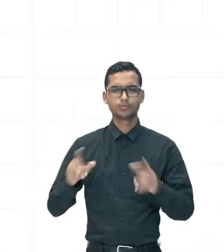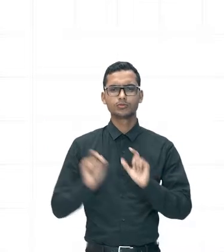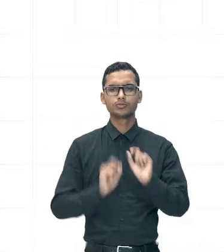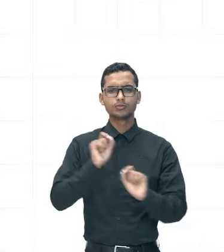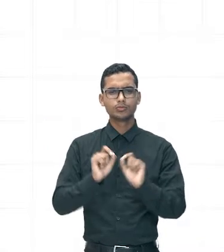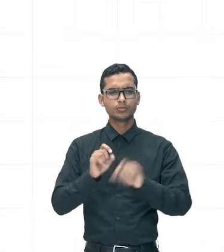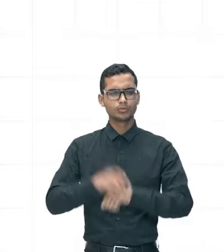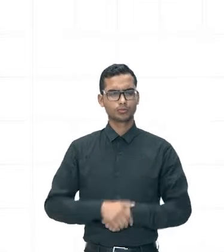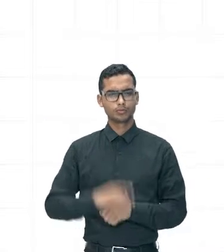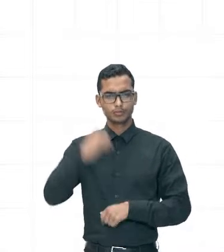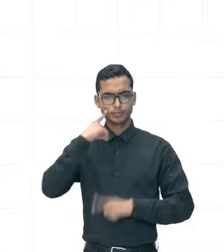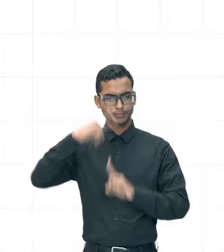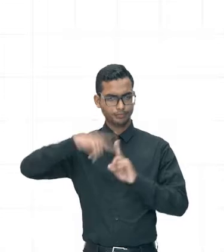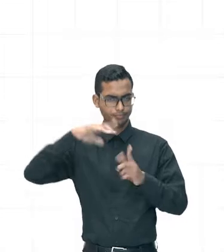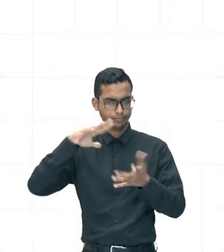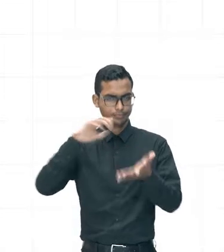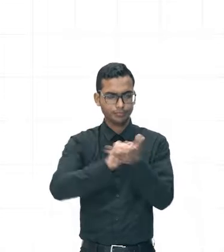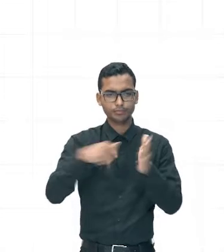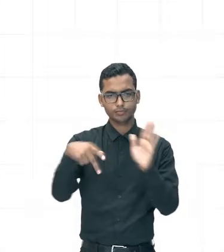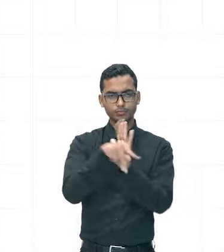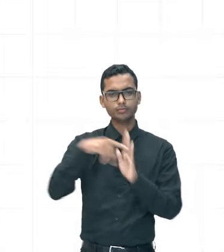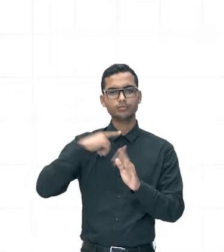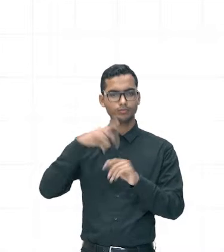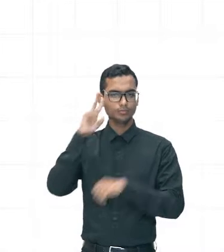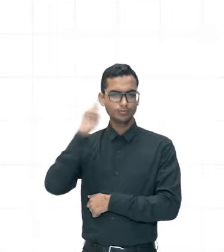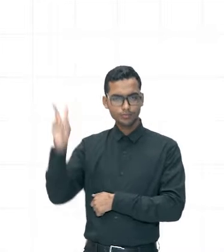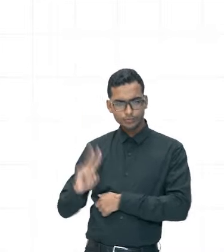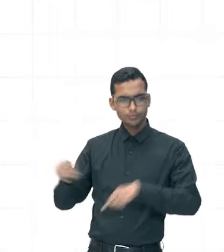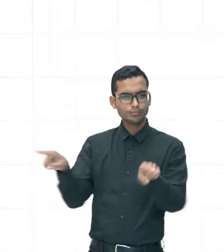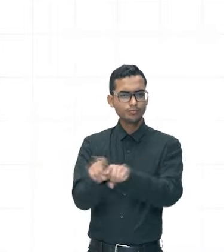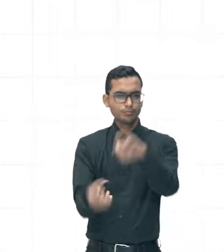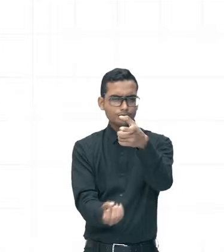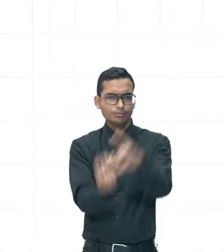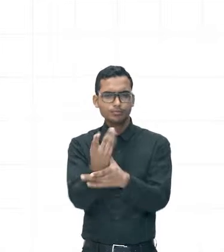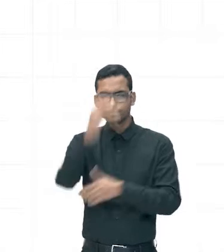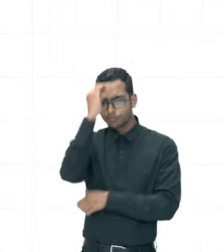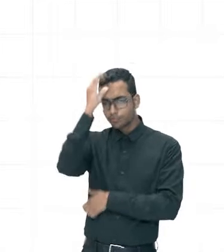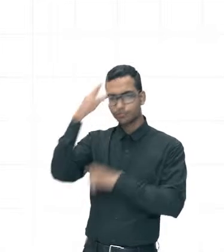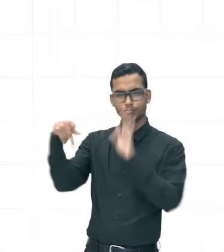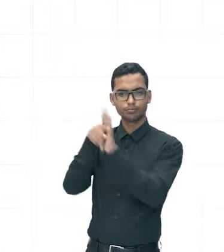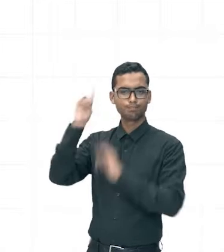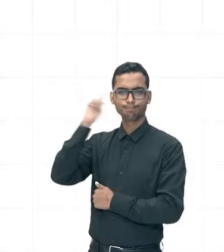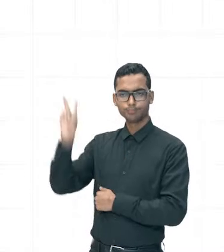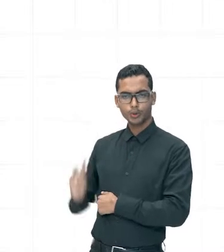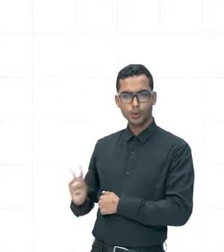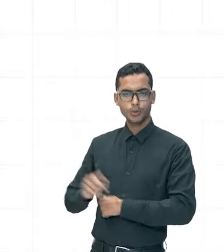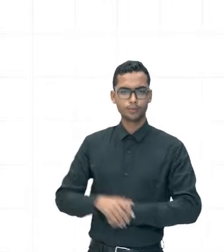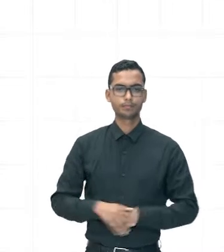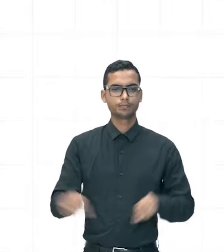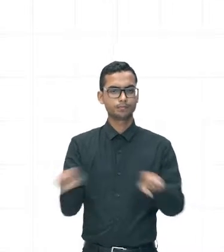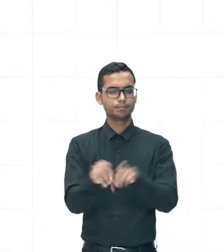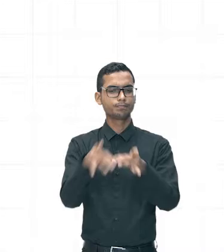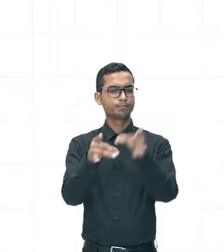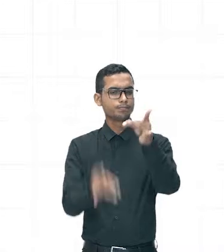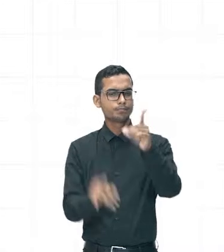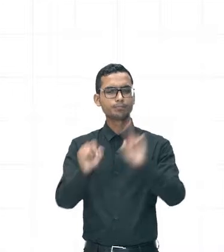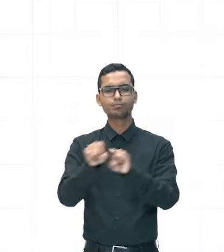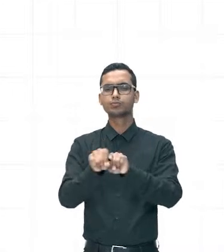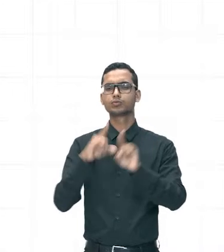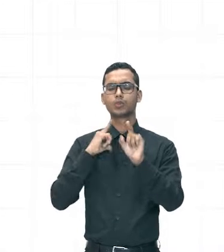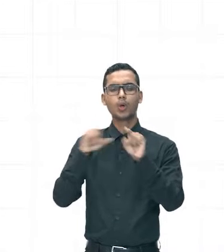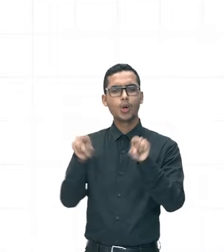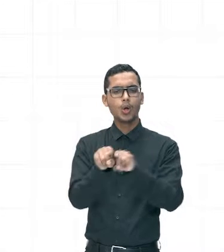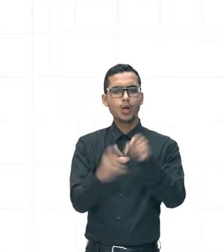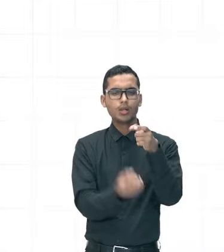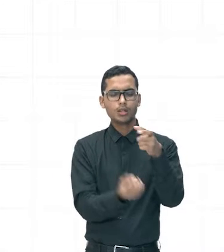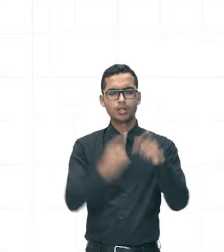de registro da história e da produção do conhecimento histórico. E o detalhamento, significado das